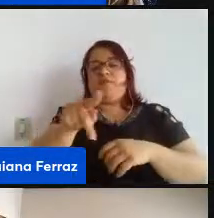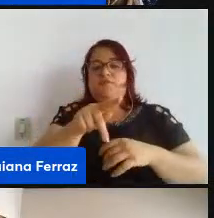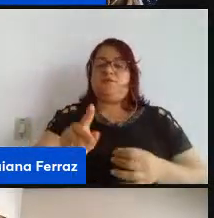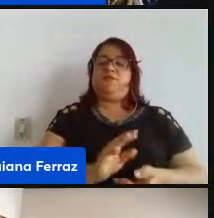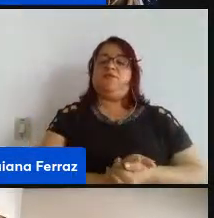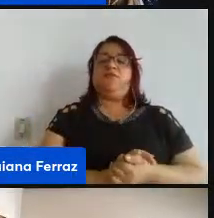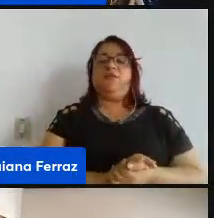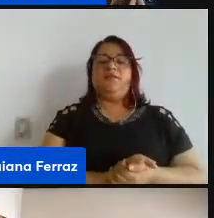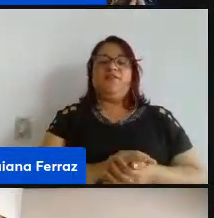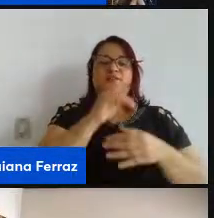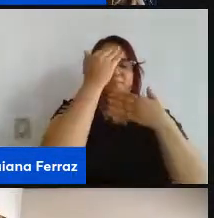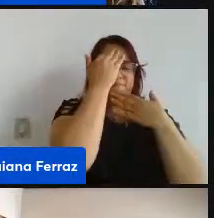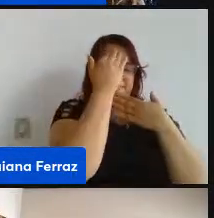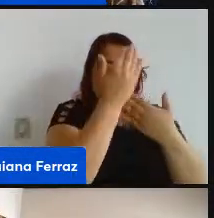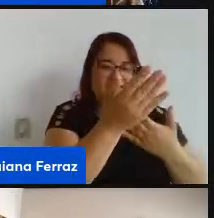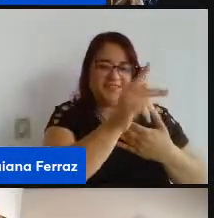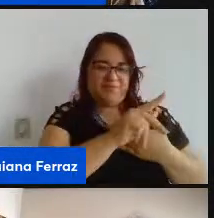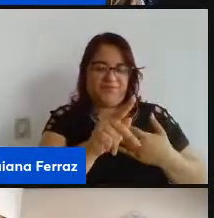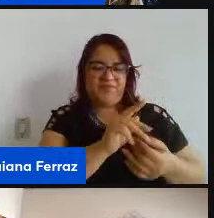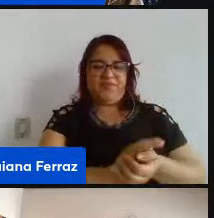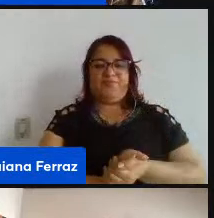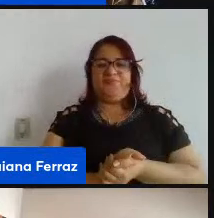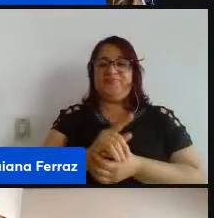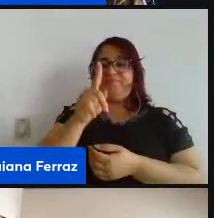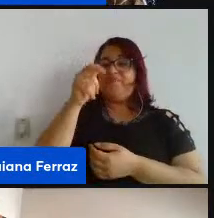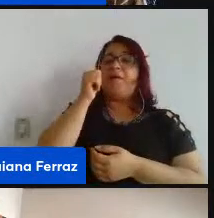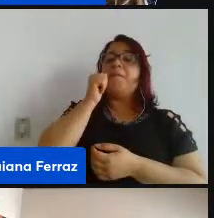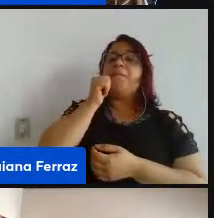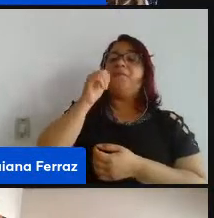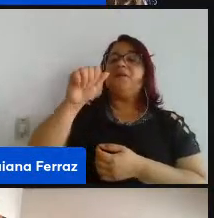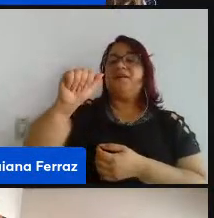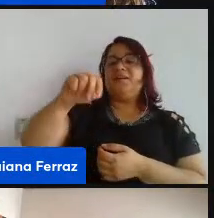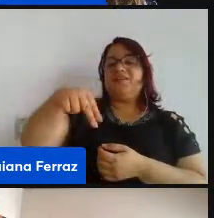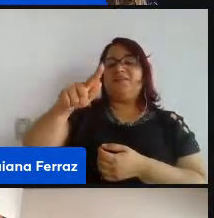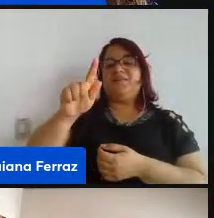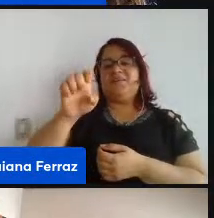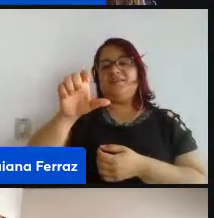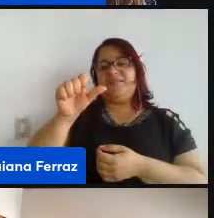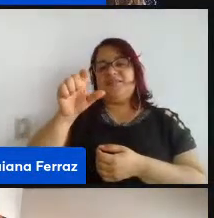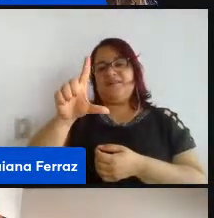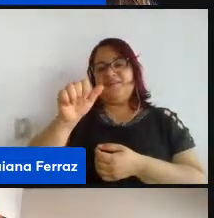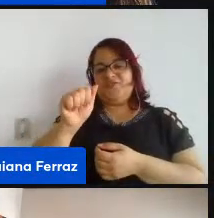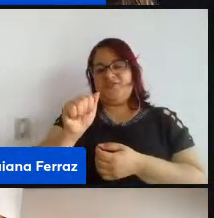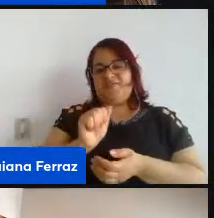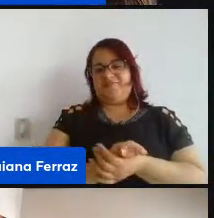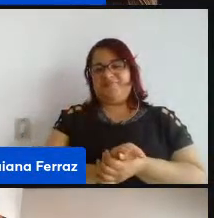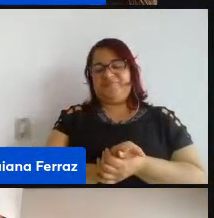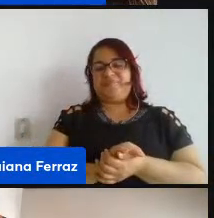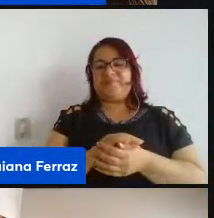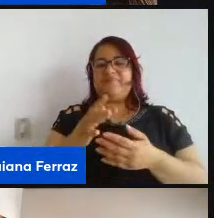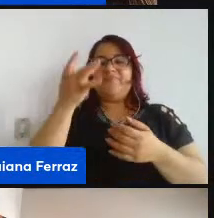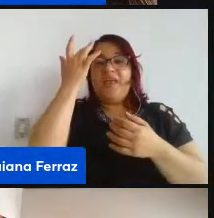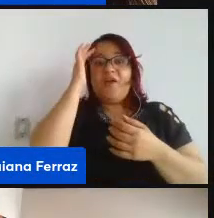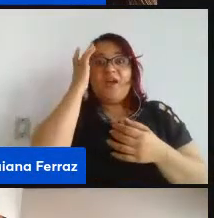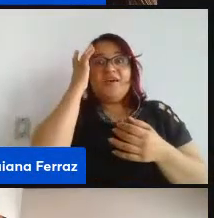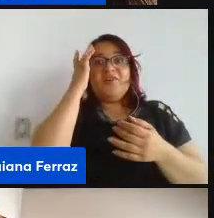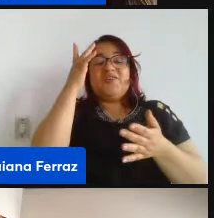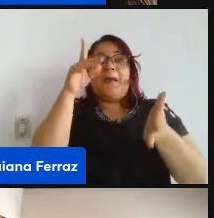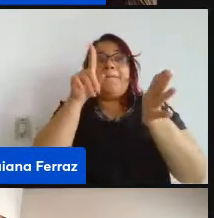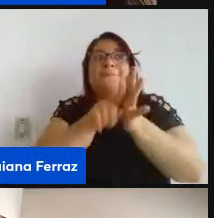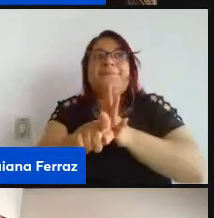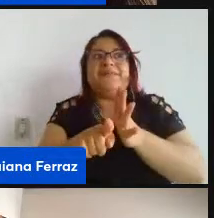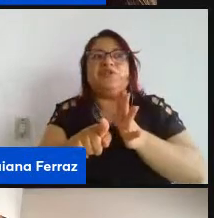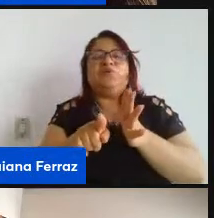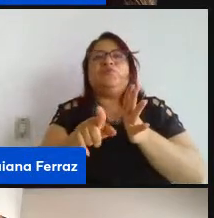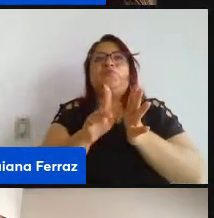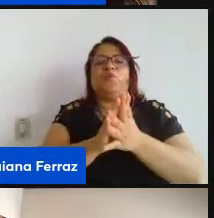Ok. Obrigada, professor. Ângela, vamos lá. E sabe, porque eu acho que não há... Eu acho que essa pergunta... que